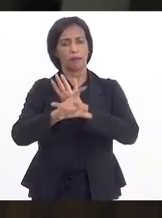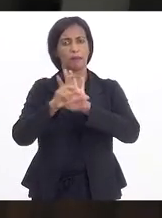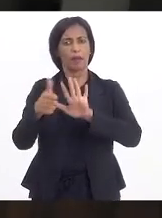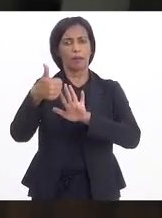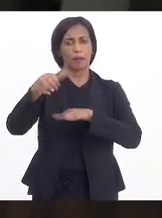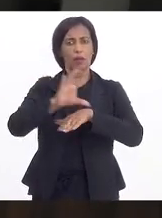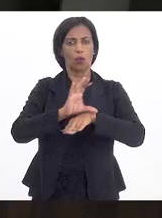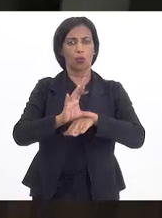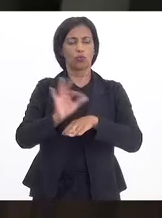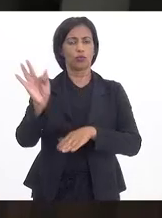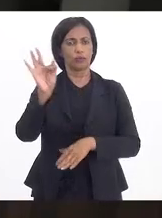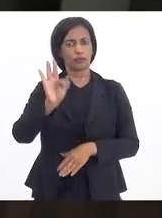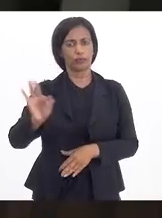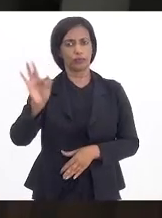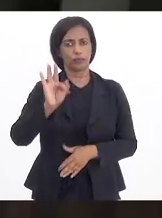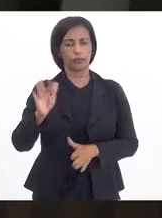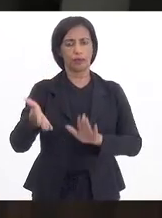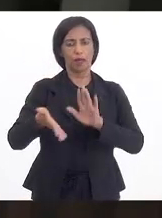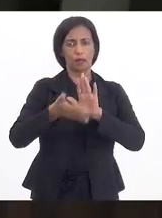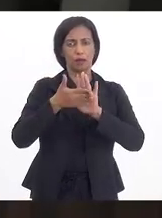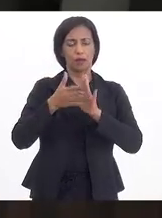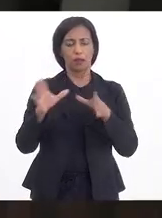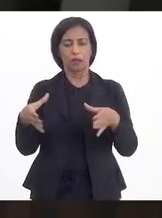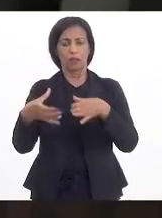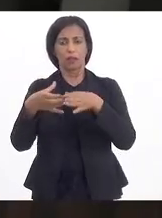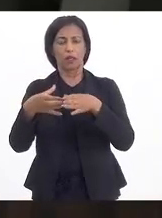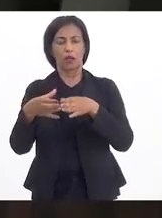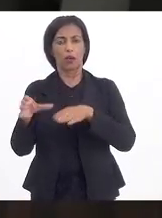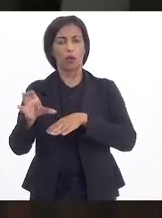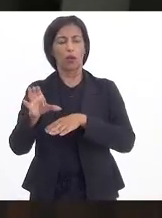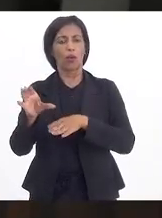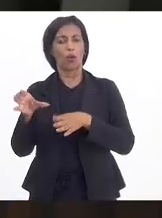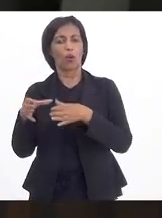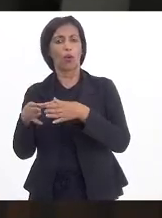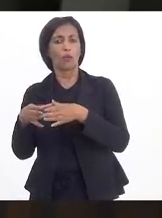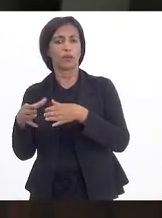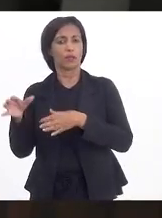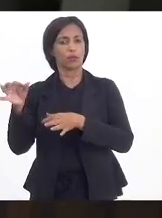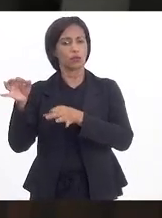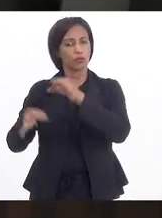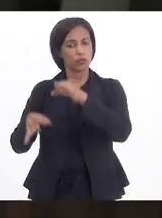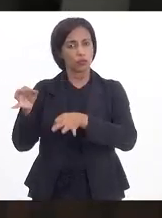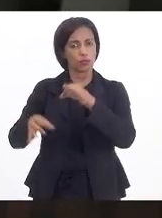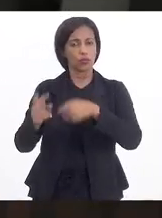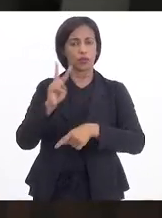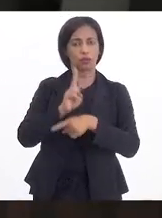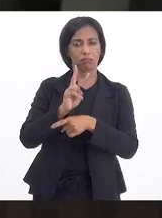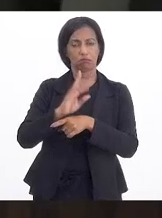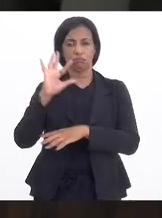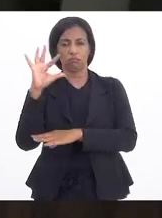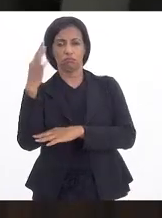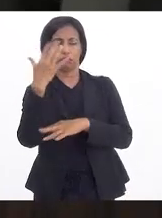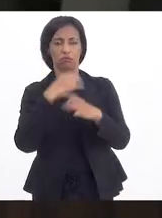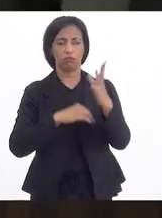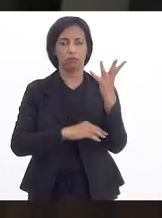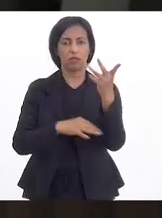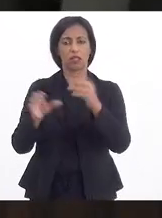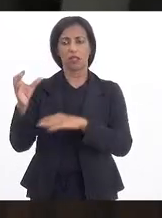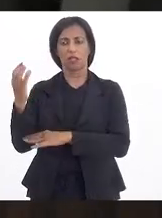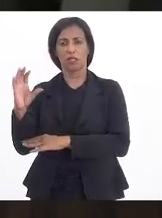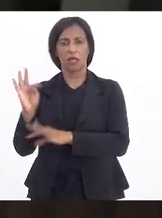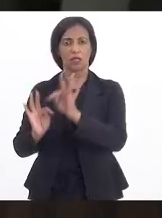1º da Constituição Federal perdendo de pareceres das comissões Comissão de Justiça de Minas e energia e defesa do meio ambiente Ciência e Tecnologia